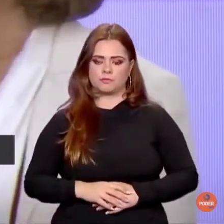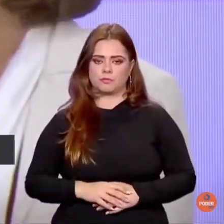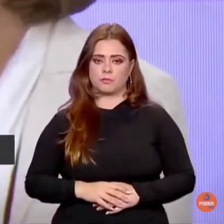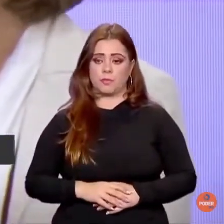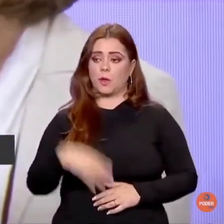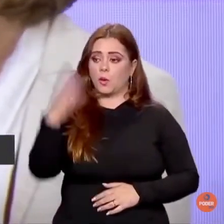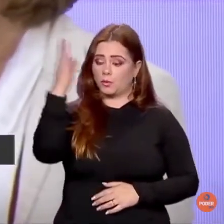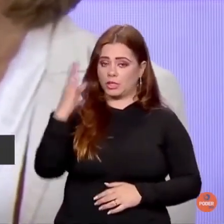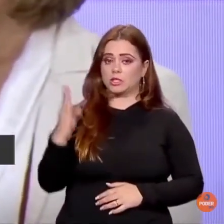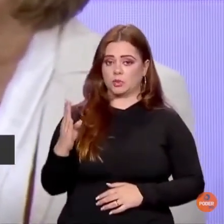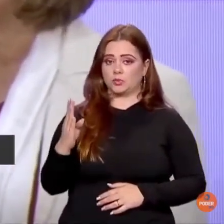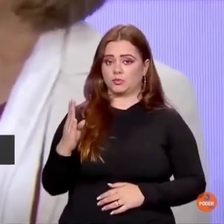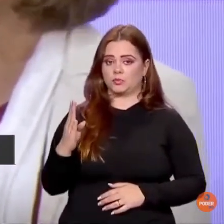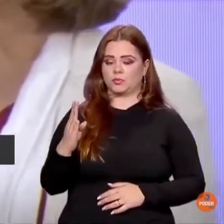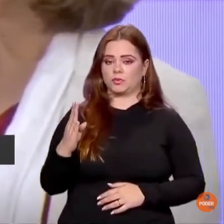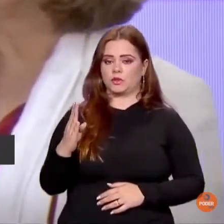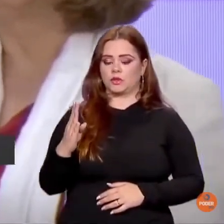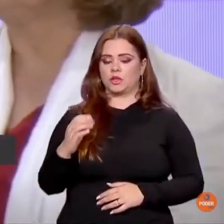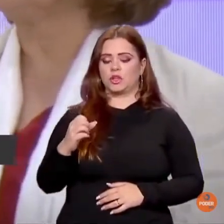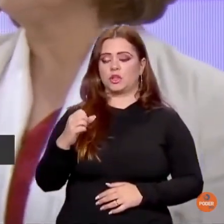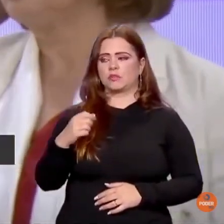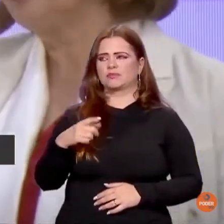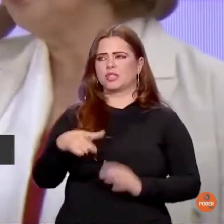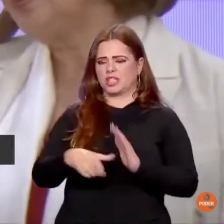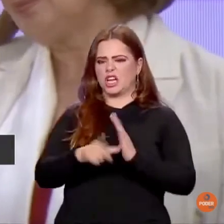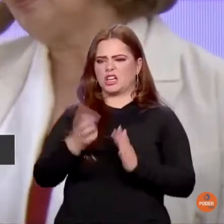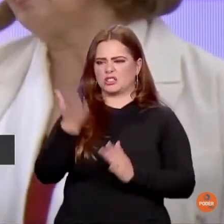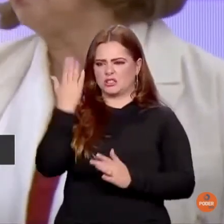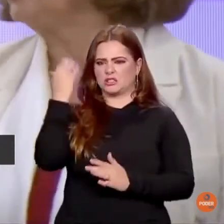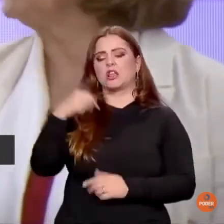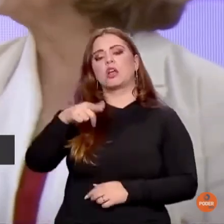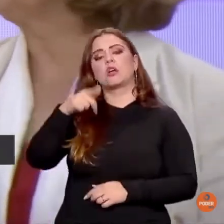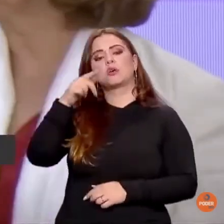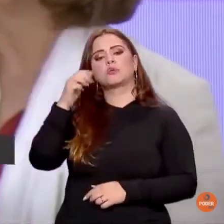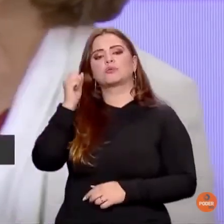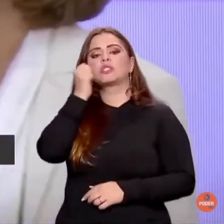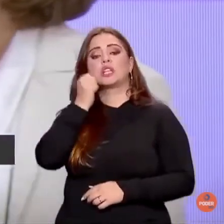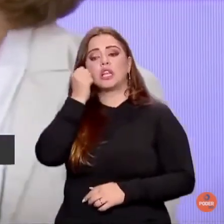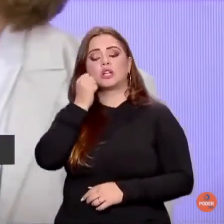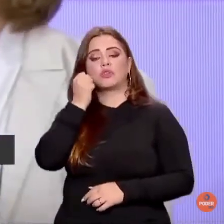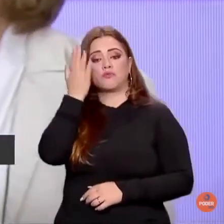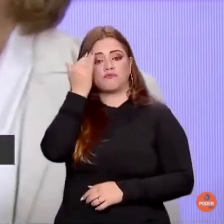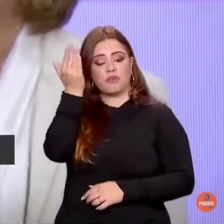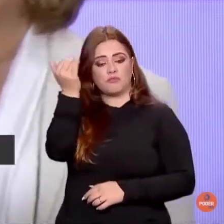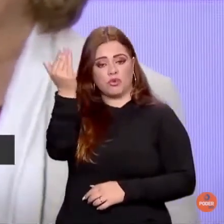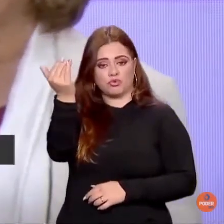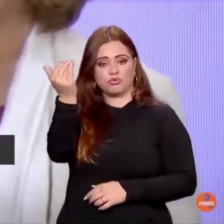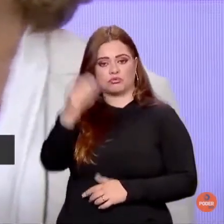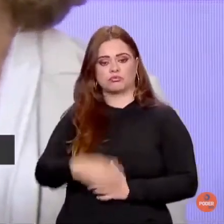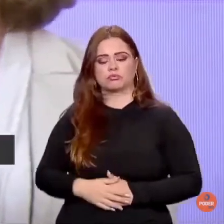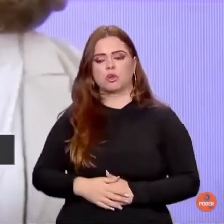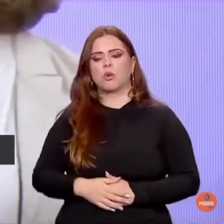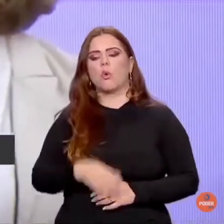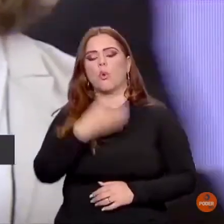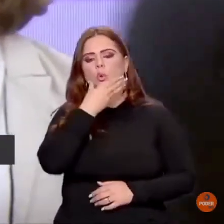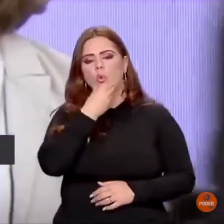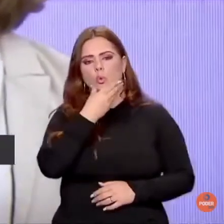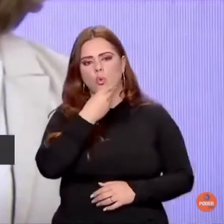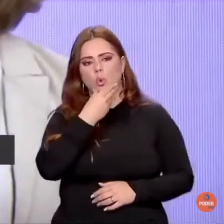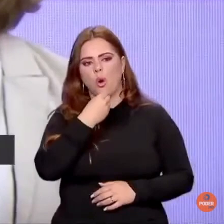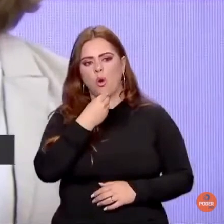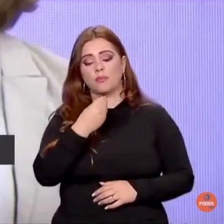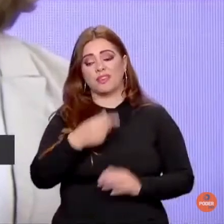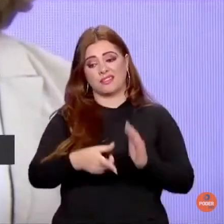O Brasil tinha um senador muito famoso, um homem que inicialmente era